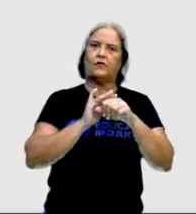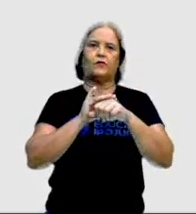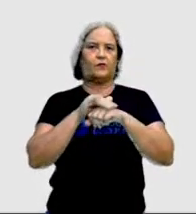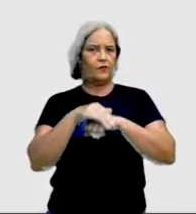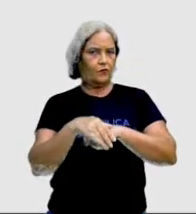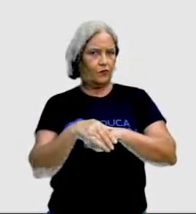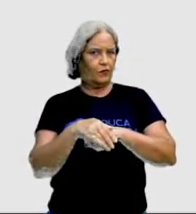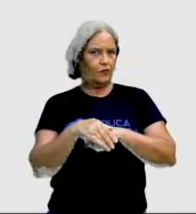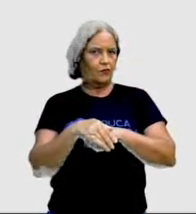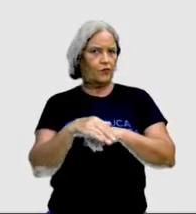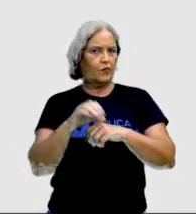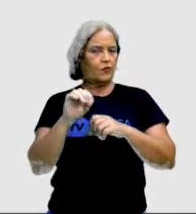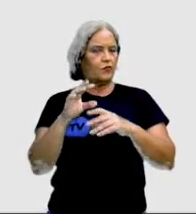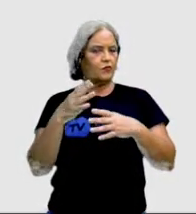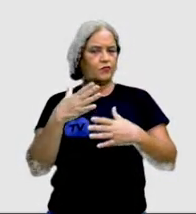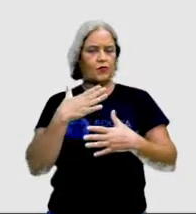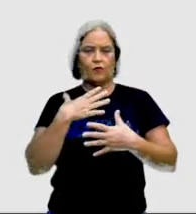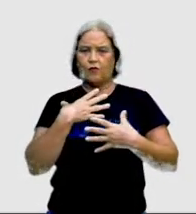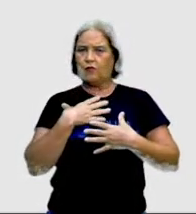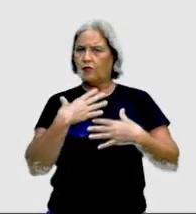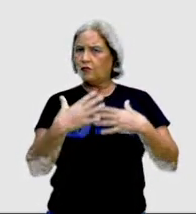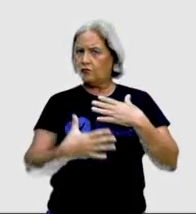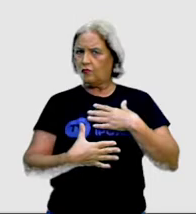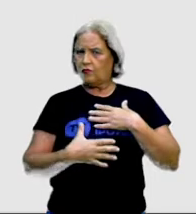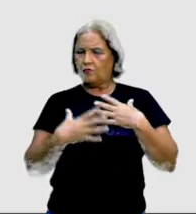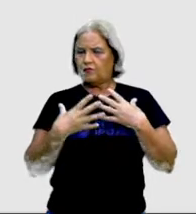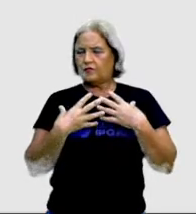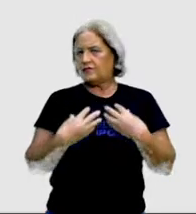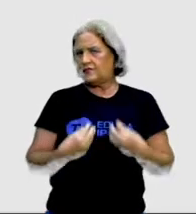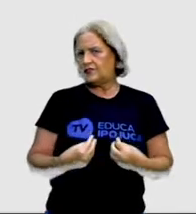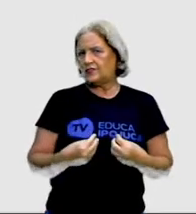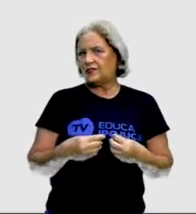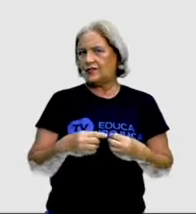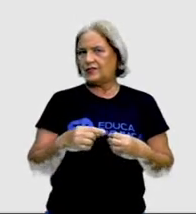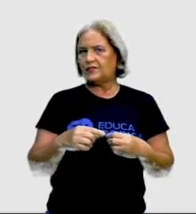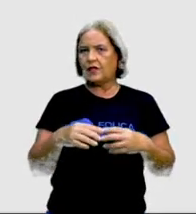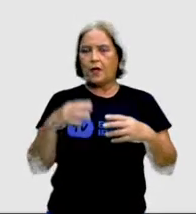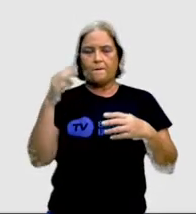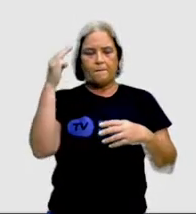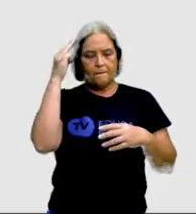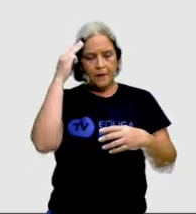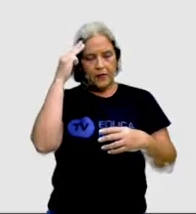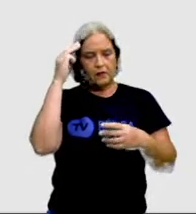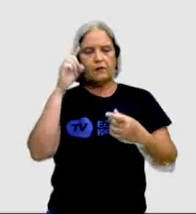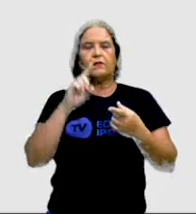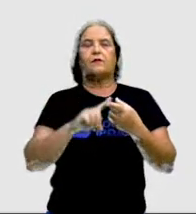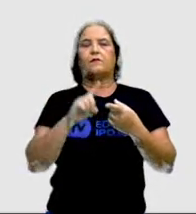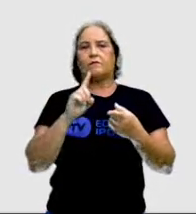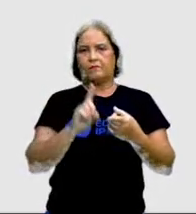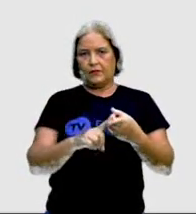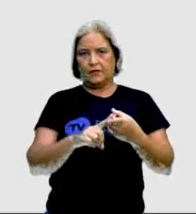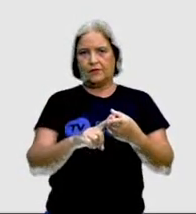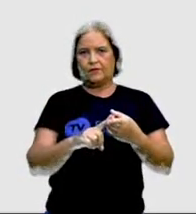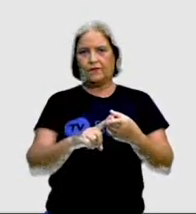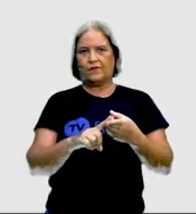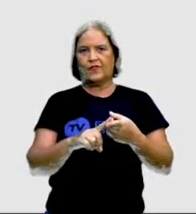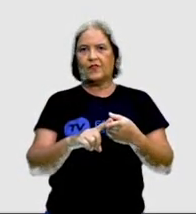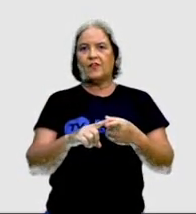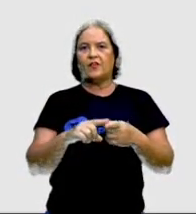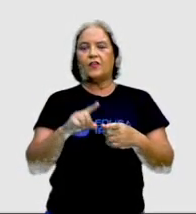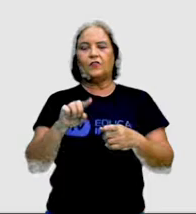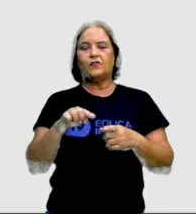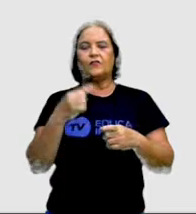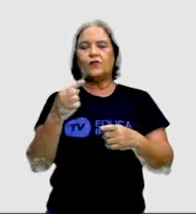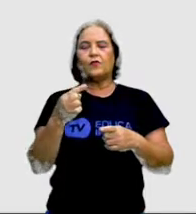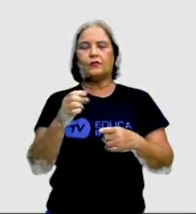Descansa não só o corpo, mas também a mente. E ainda nos dá mais disposição para o